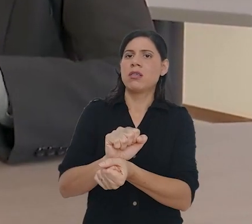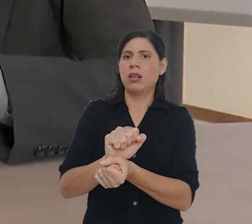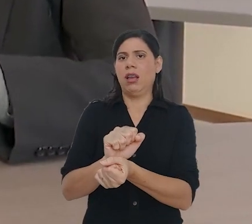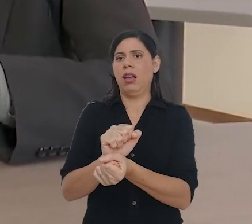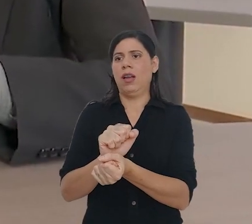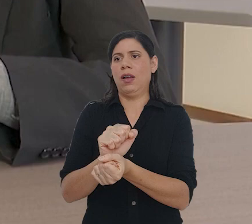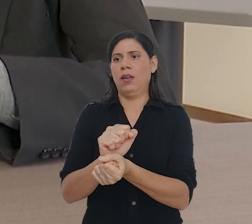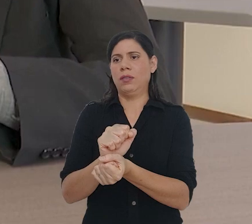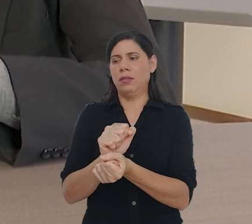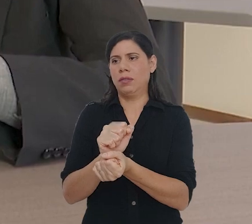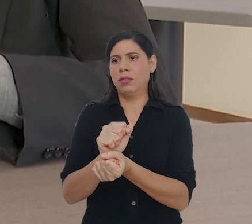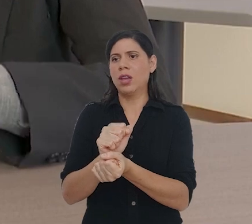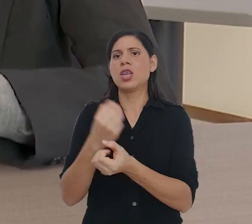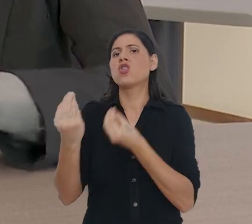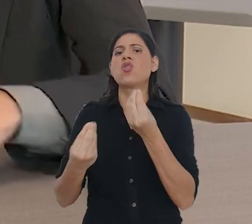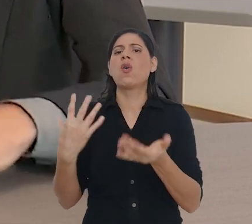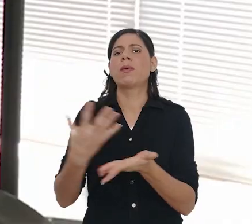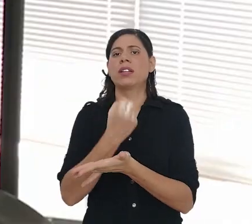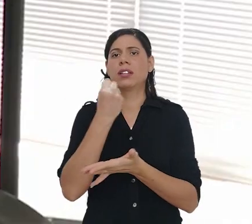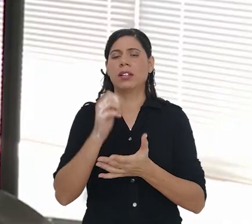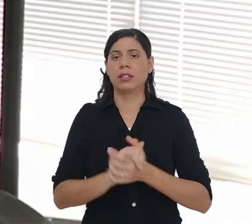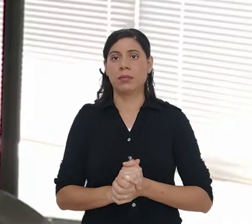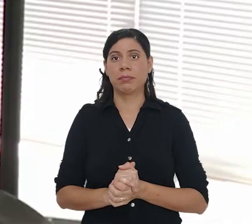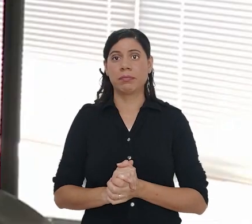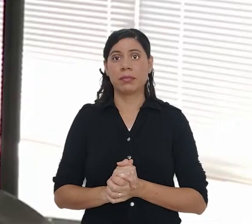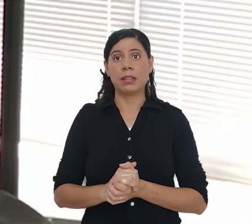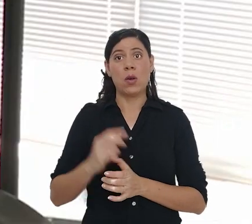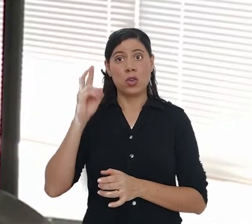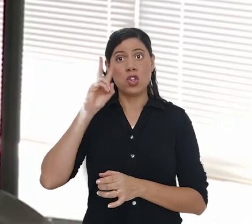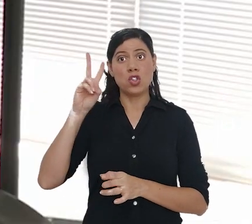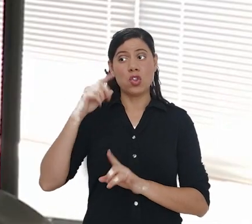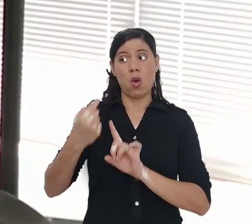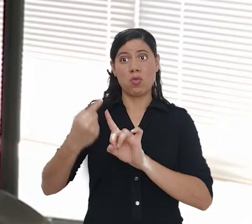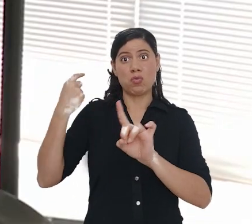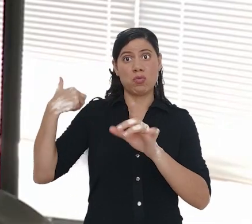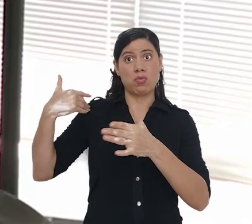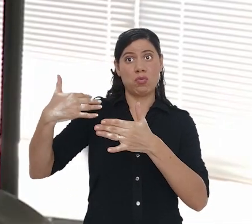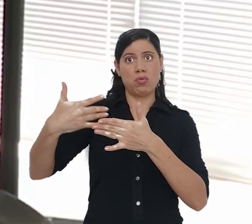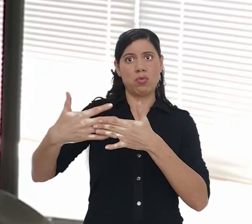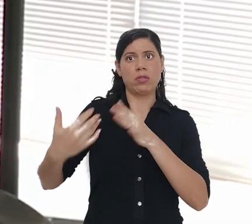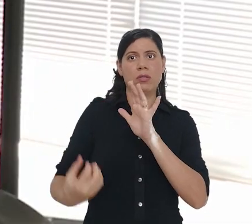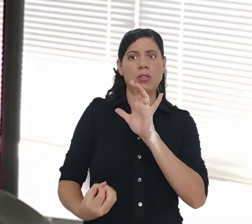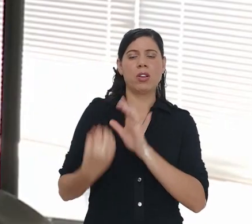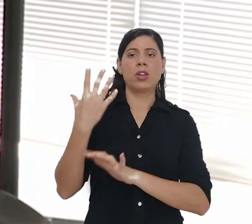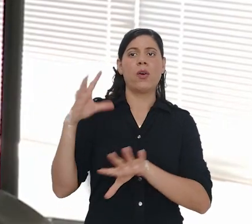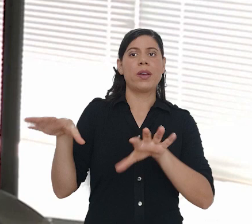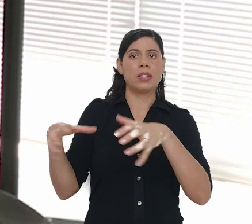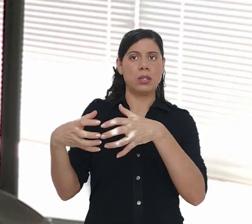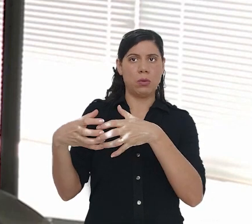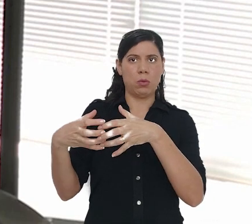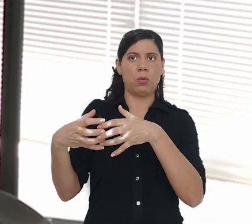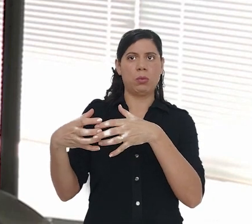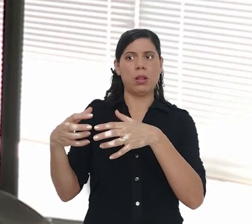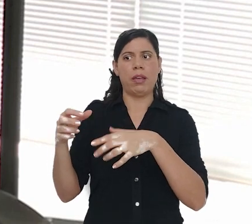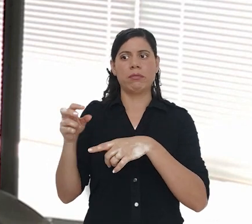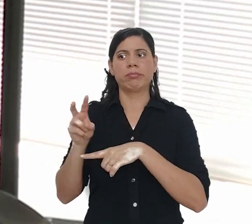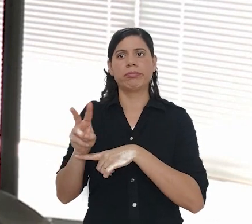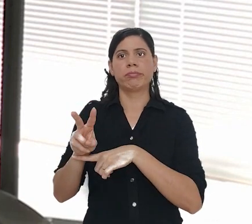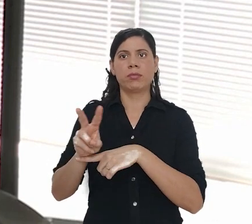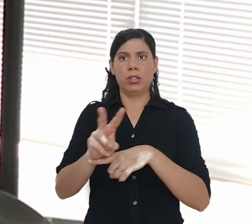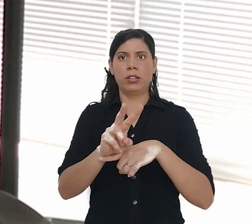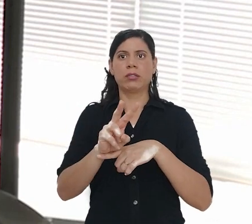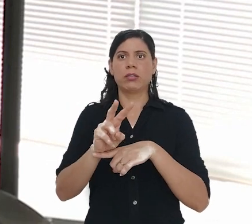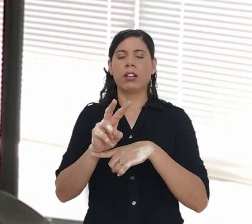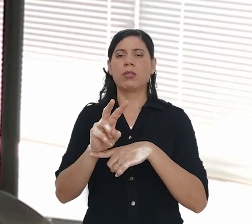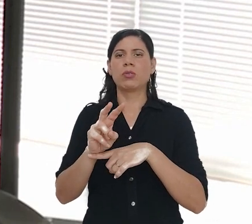atividades eles são resgatados? Historicamente, desde a criação do Grupo Móvel, o